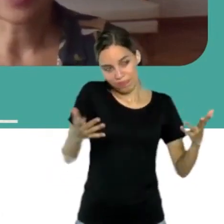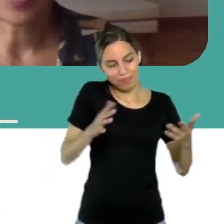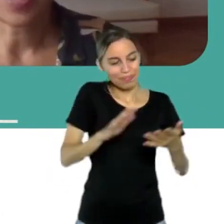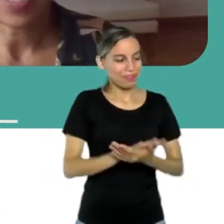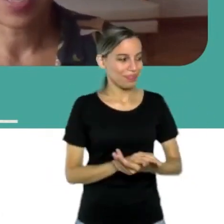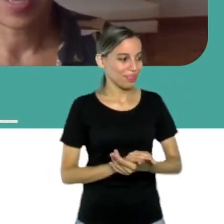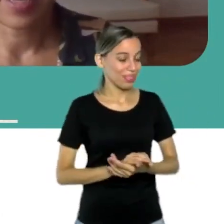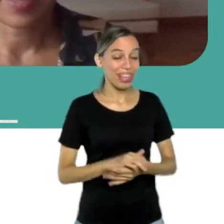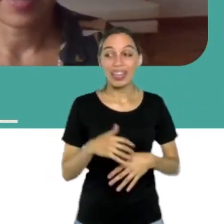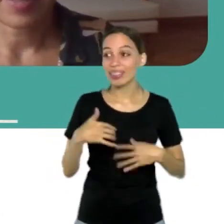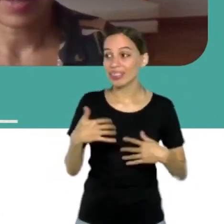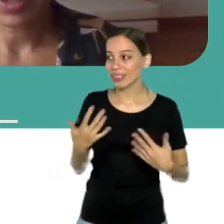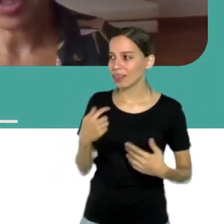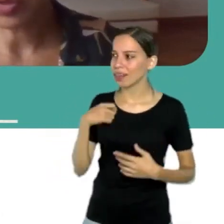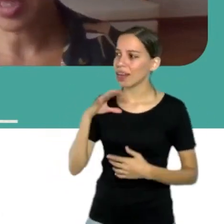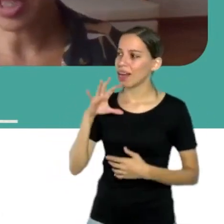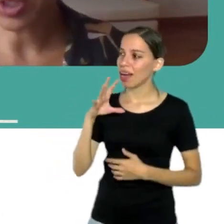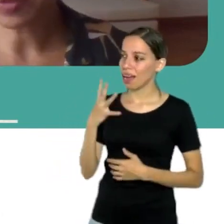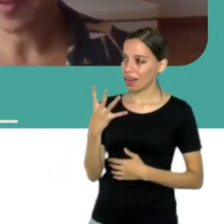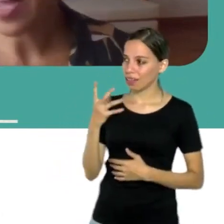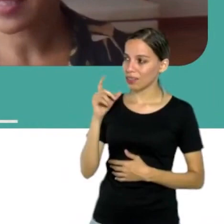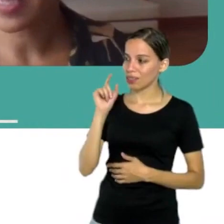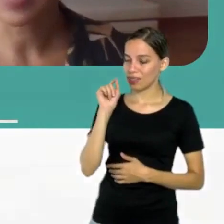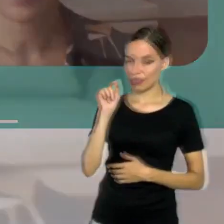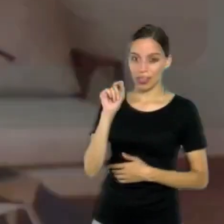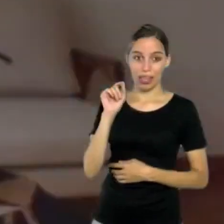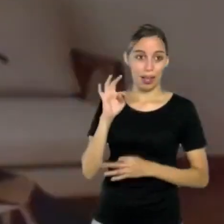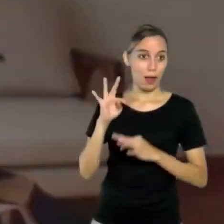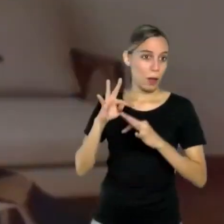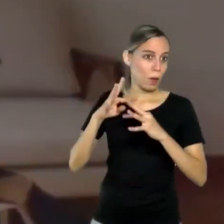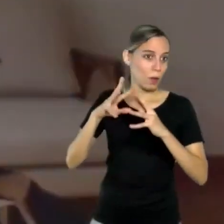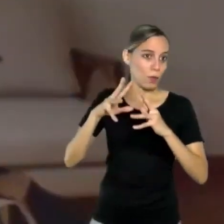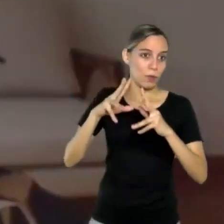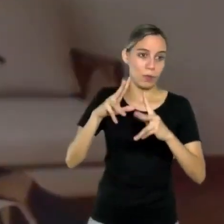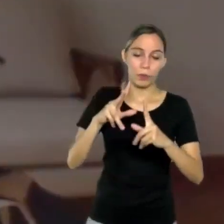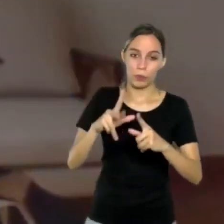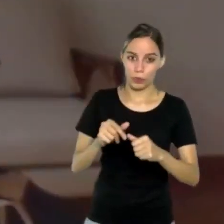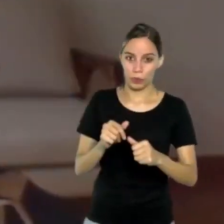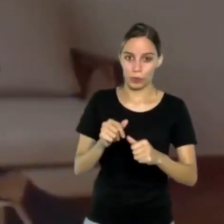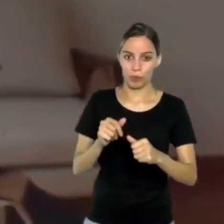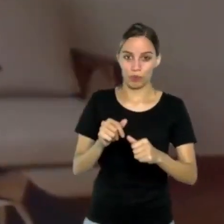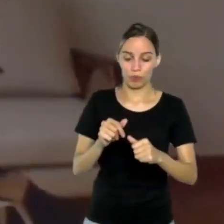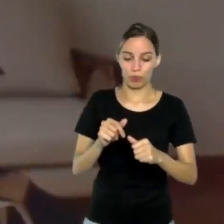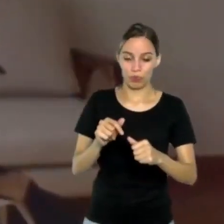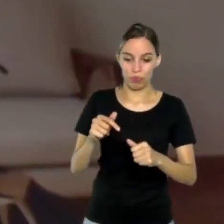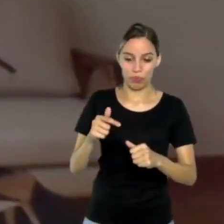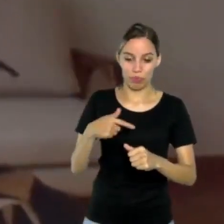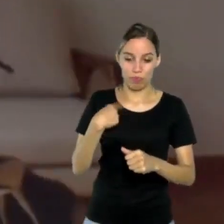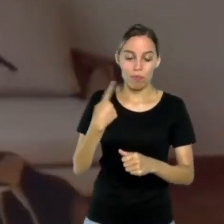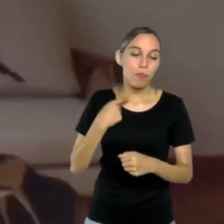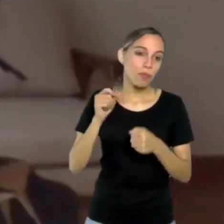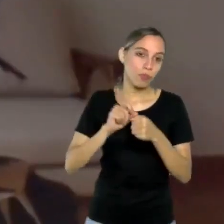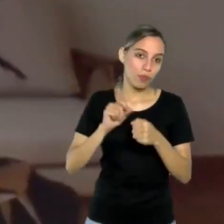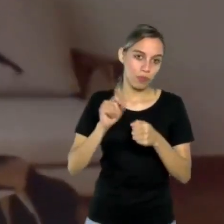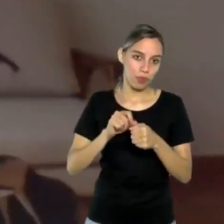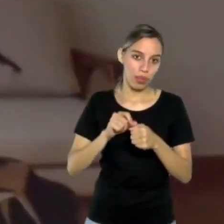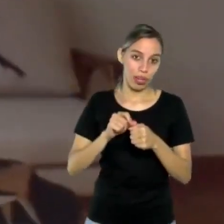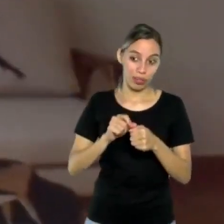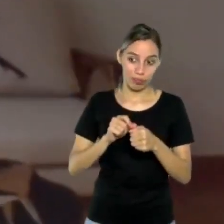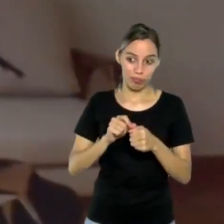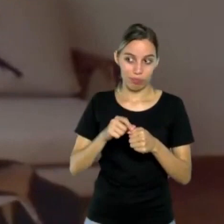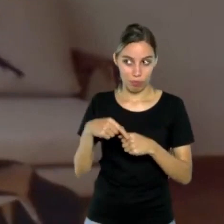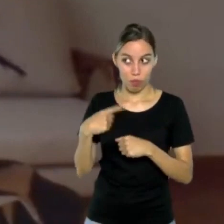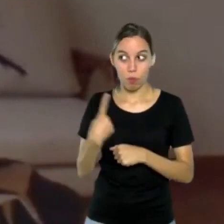Eu acho que, assim, acho que tudo que a gente faz, né, assim, tudo que a gente, mulher,